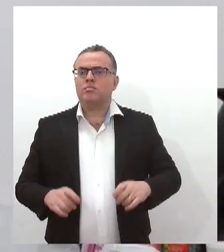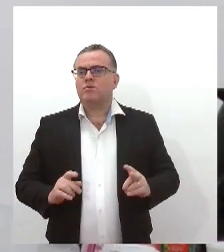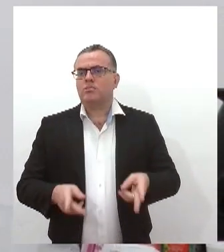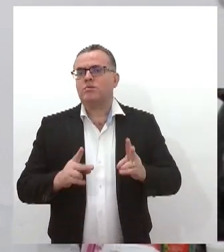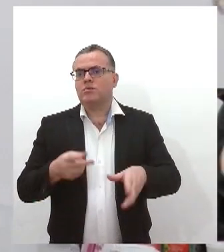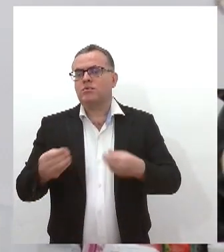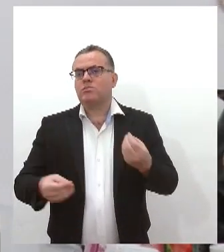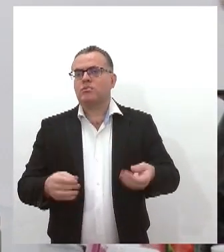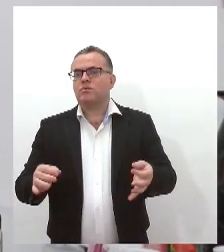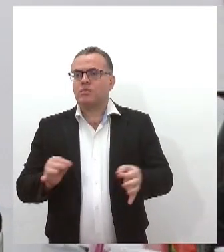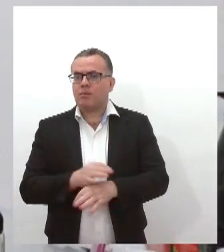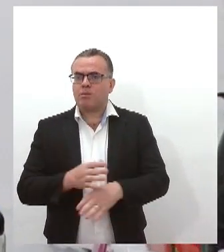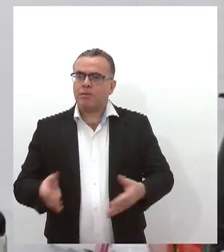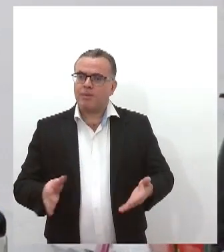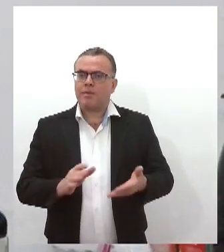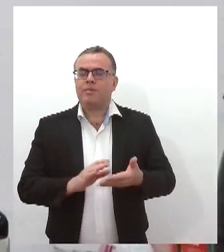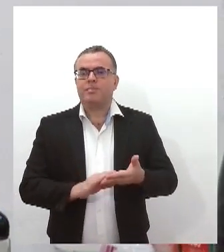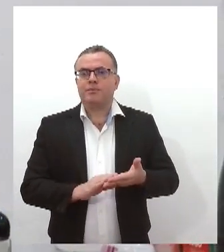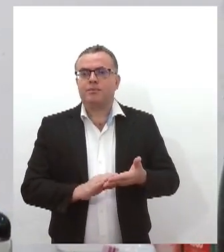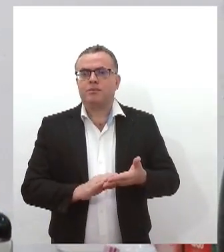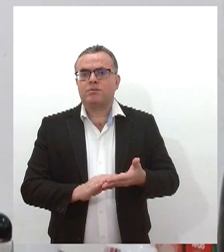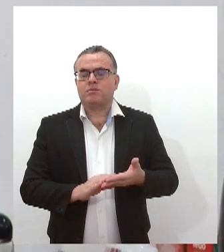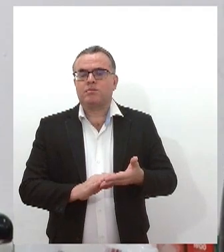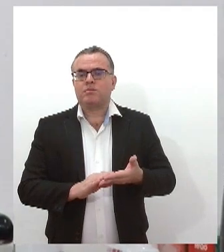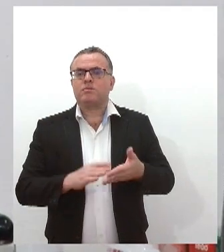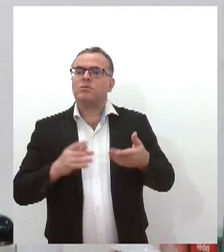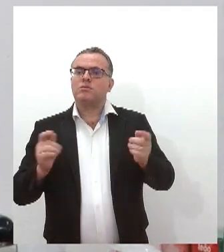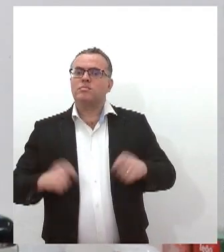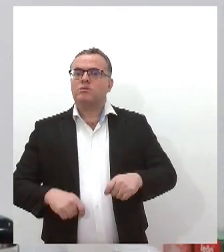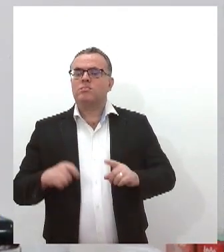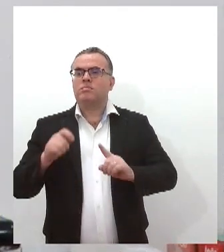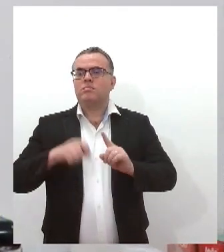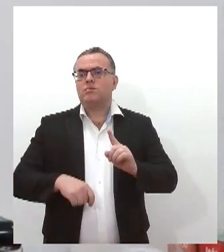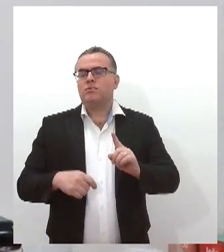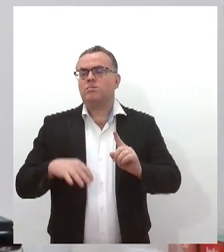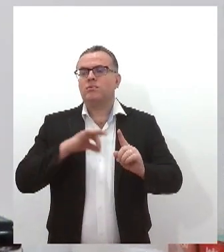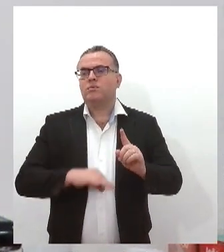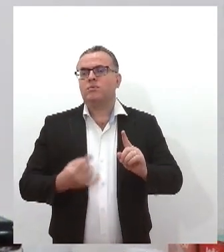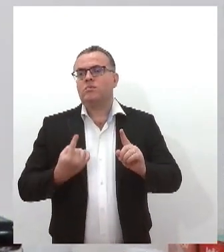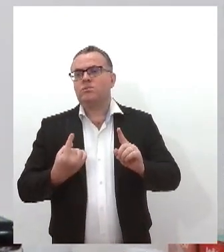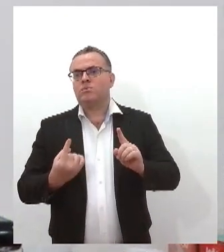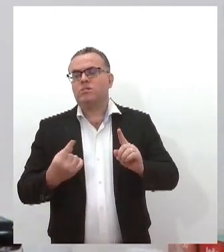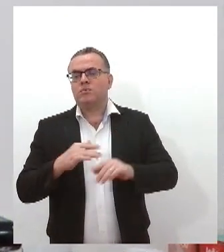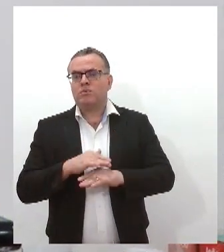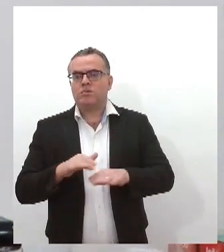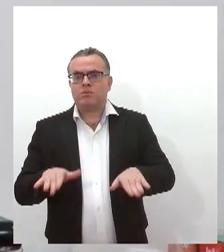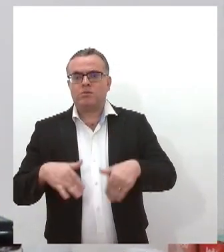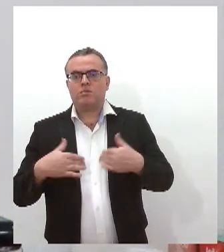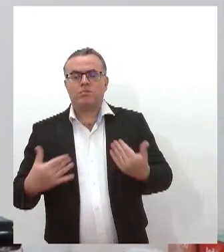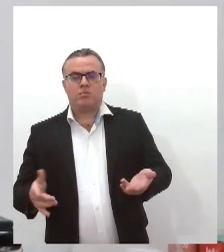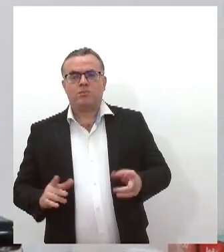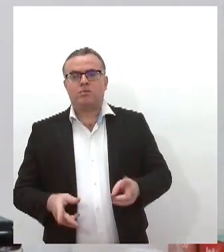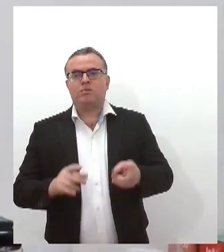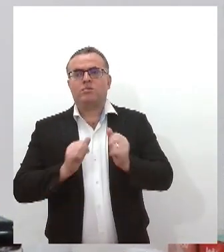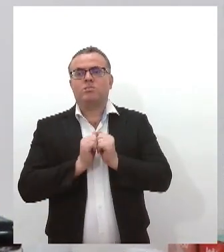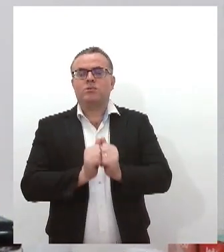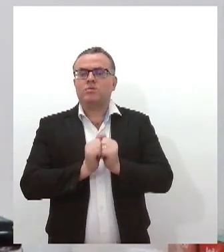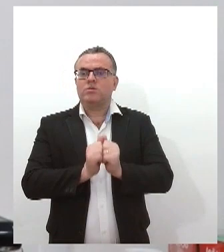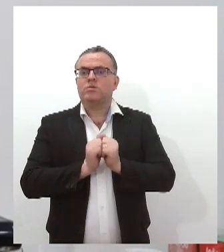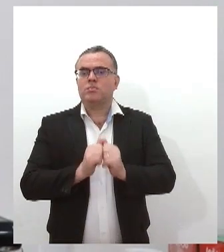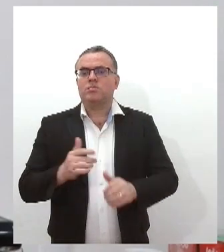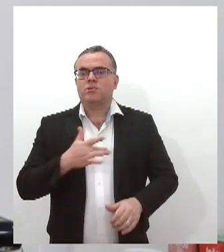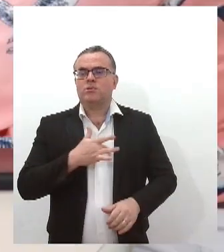cadastro único, ter renda mensal de até um salário mínimo e estar em acompanhamento nos serviços de saúde para pessoas vivendo